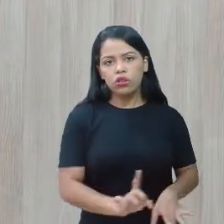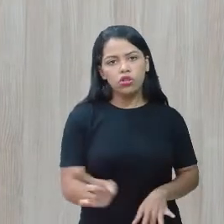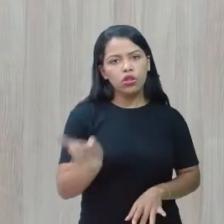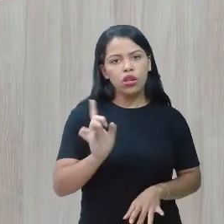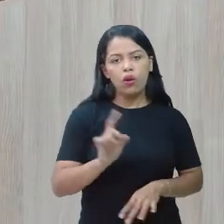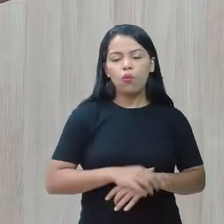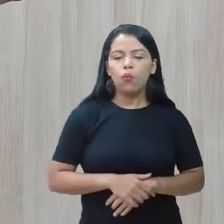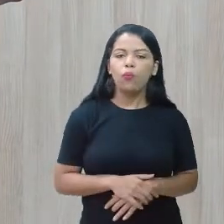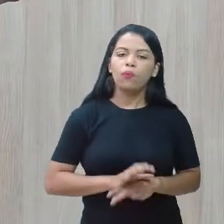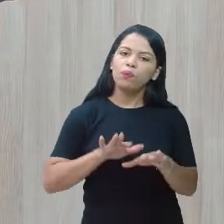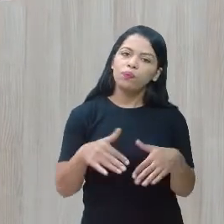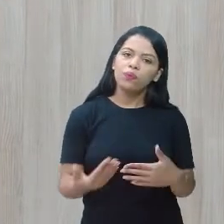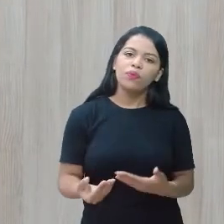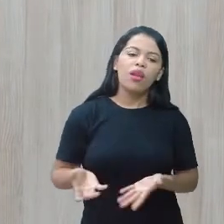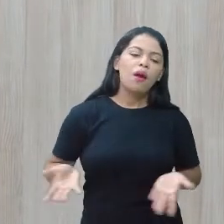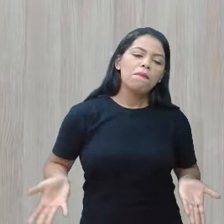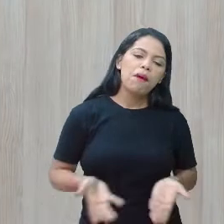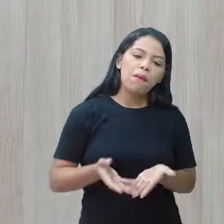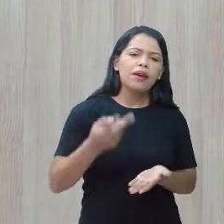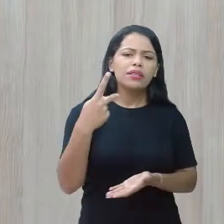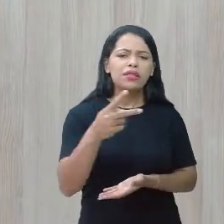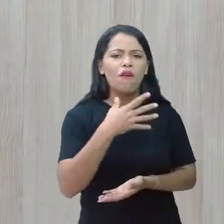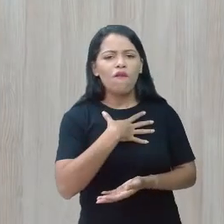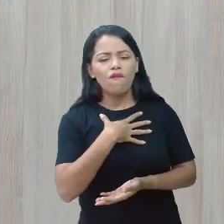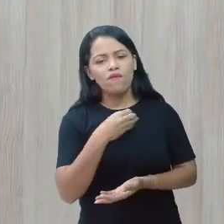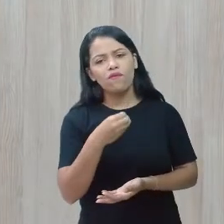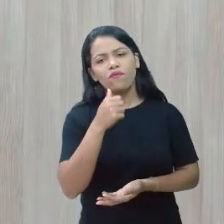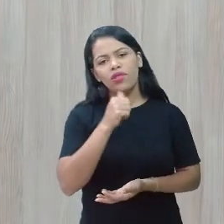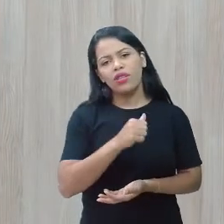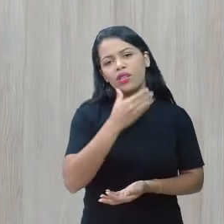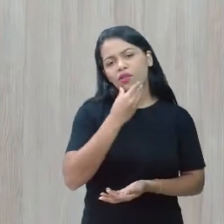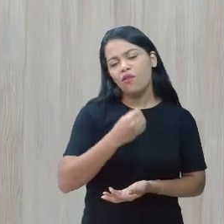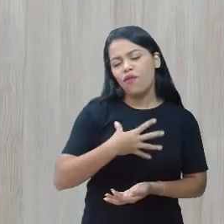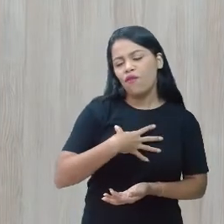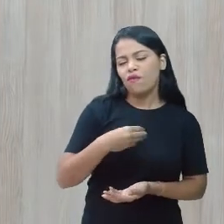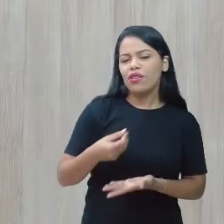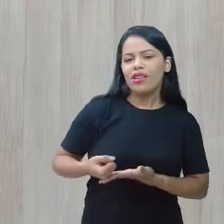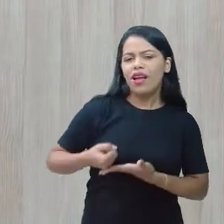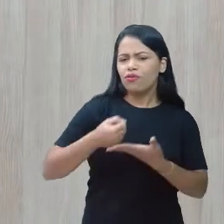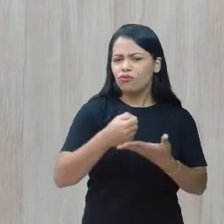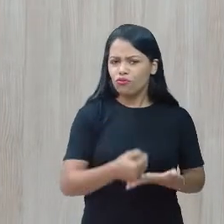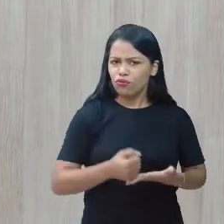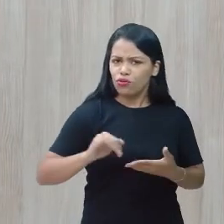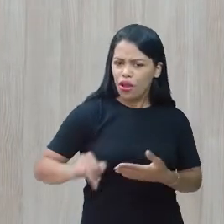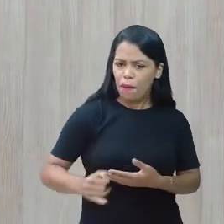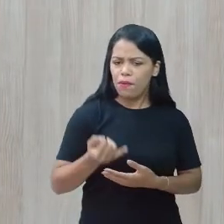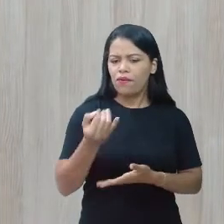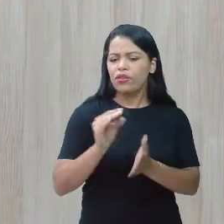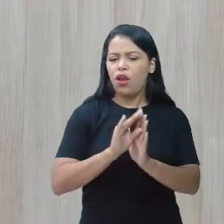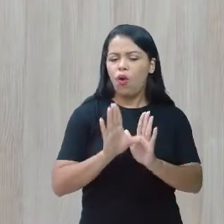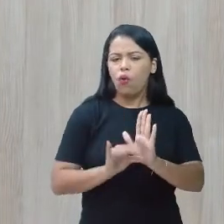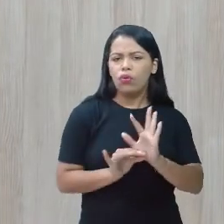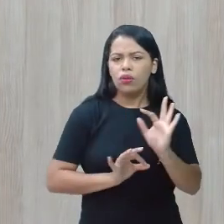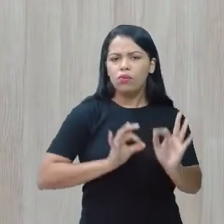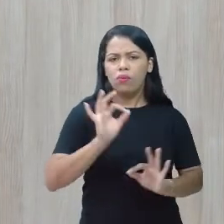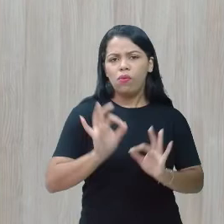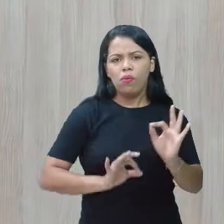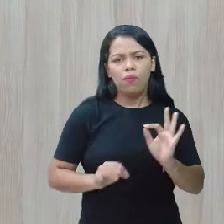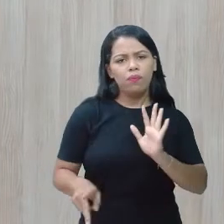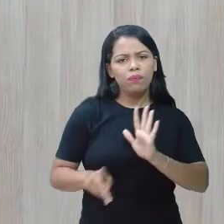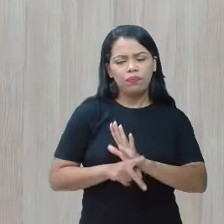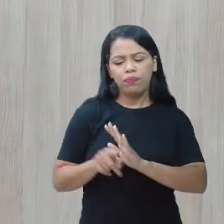motive o seu filho, sua filha, a estudar, aproveitar esse conteúdo que está sendo preparado